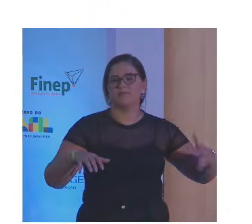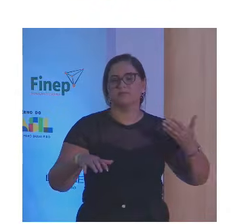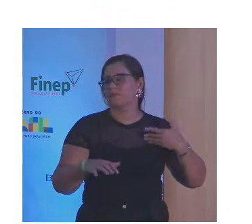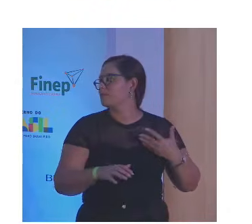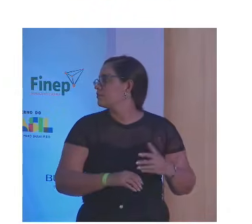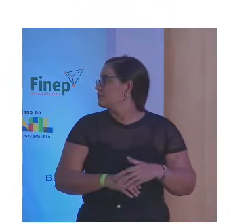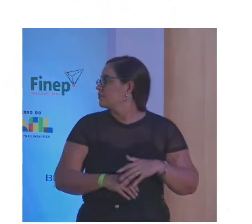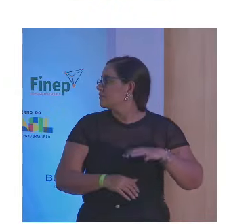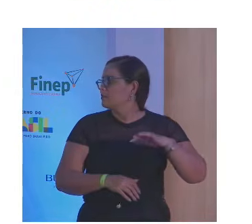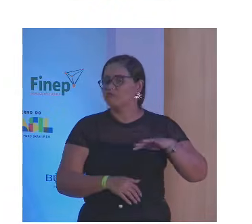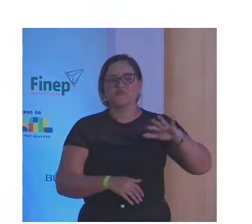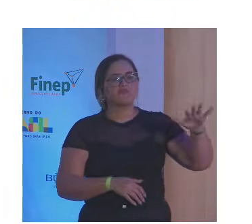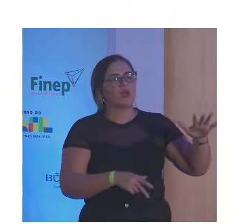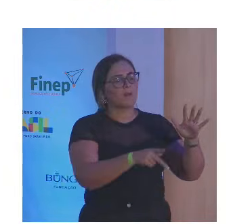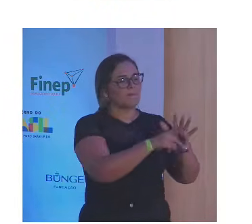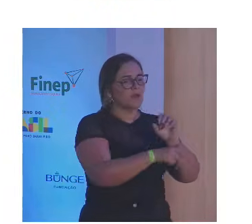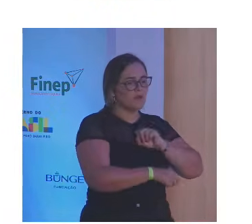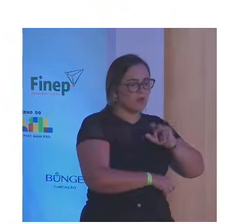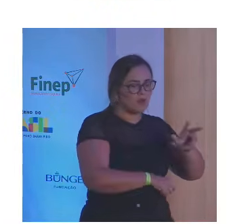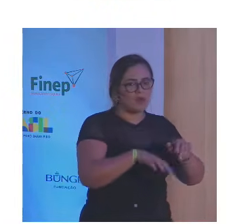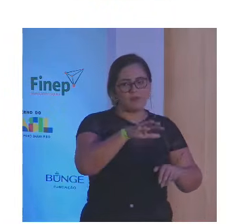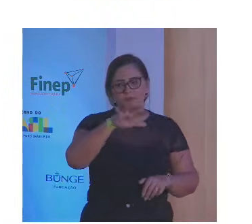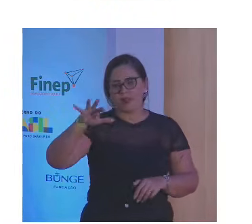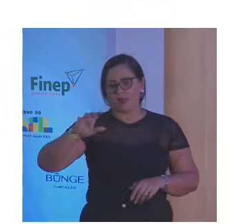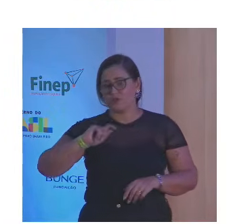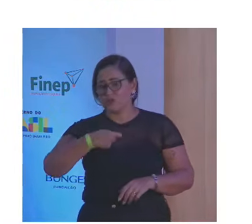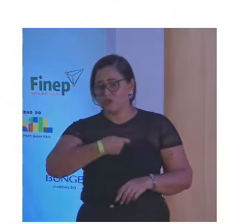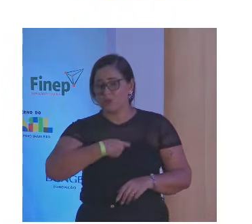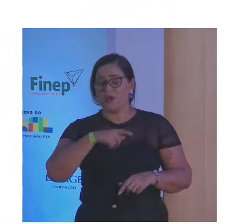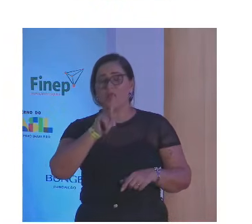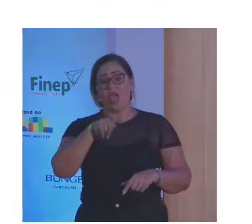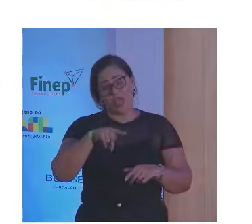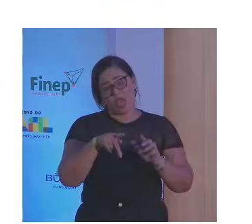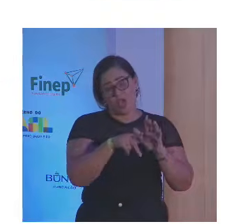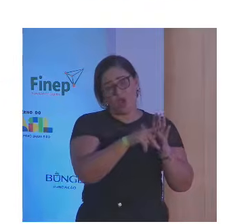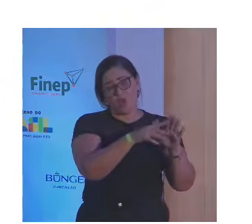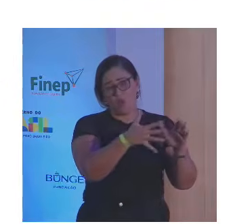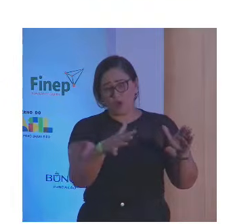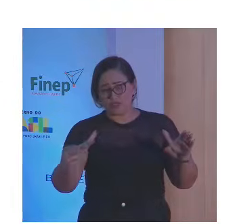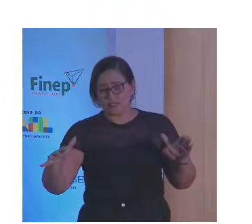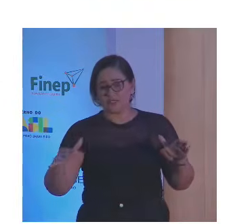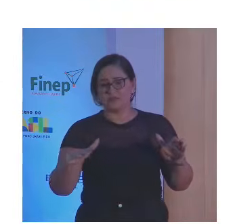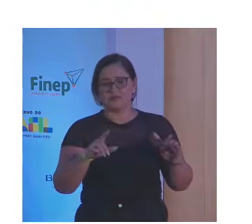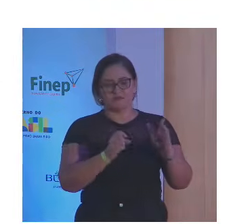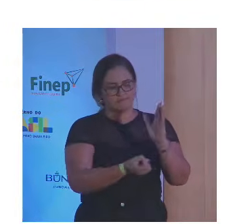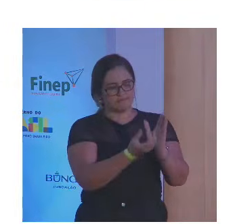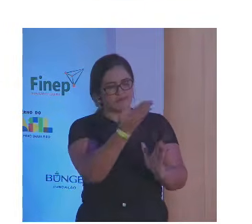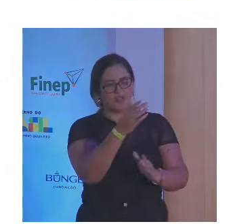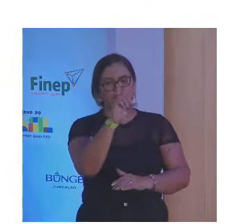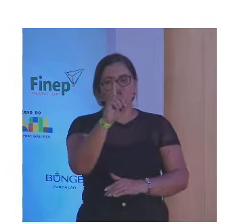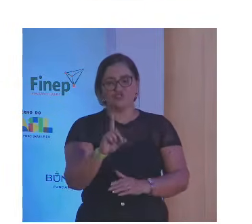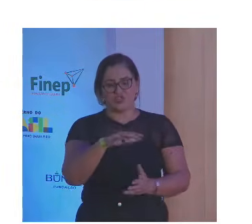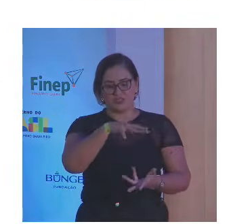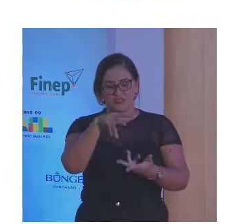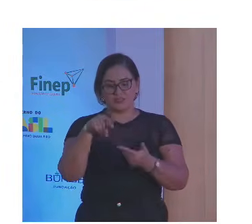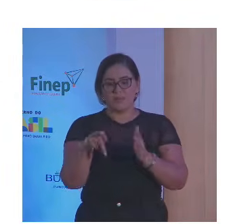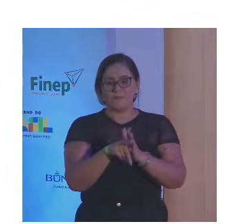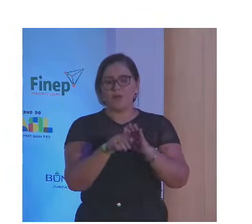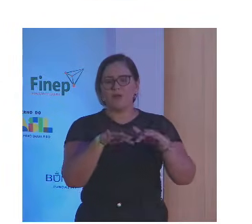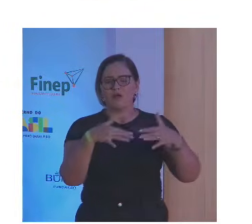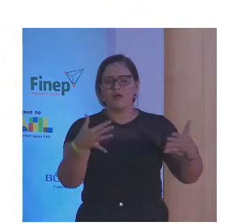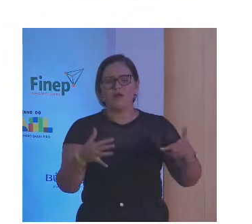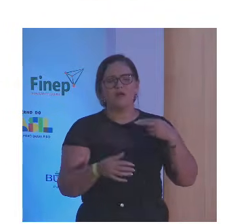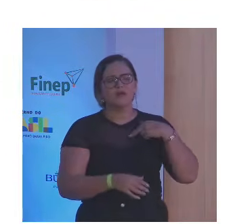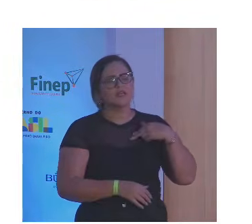parte de cá ficou com Portugal, a parte de lá ficou com a Espanha. Isso era o oceano também. Esse foi o nascimento do direito internacional do mar. Ali